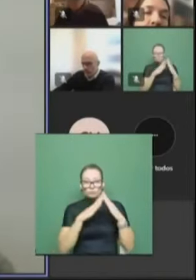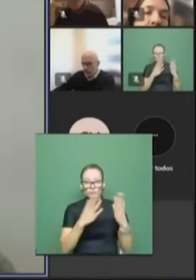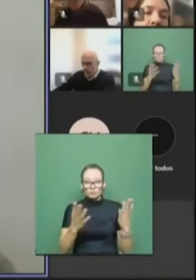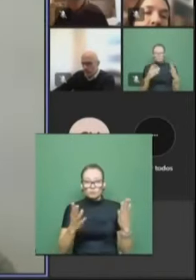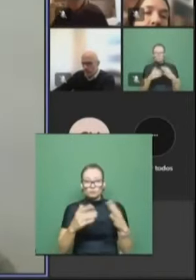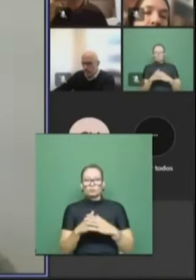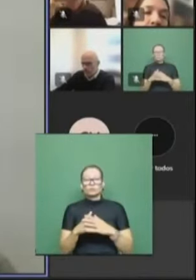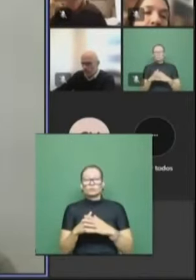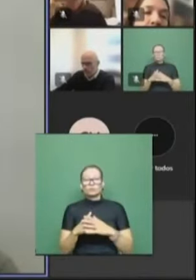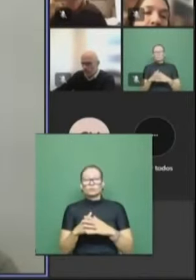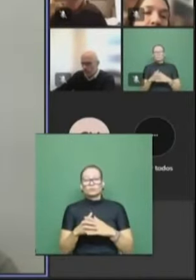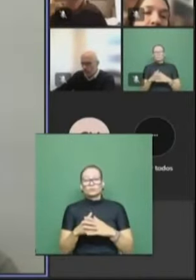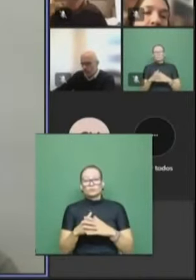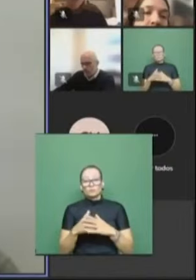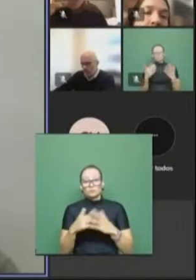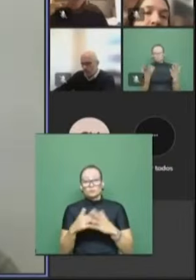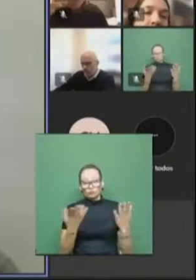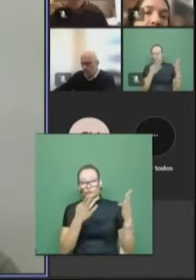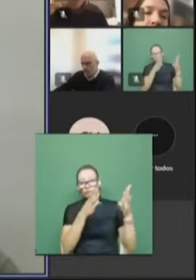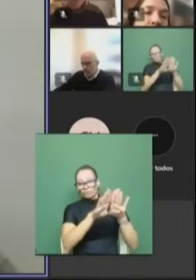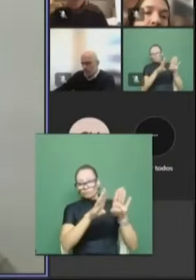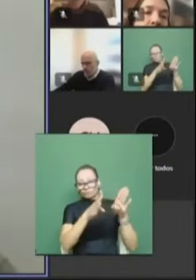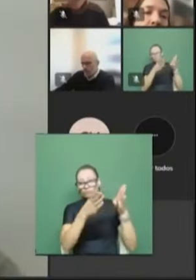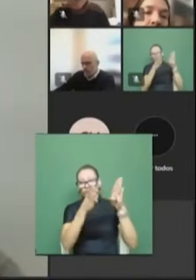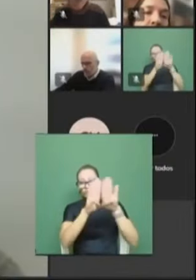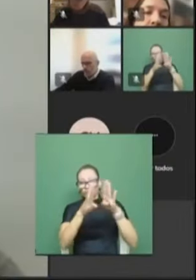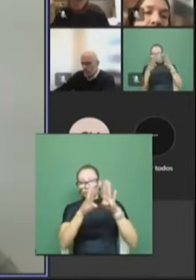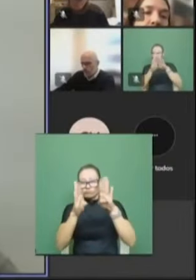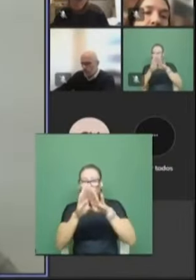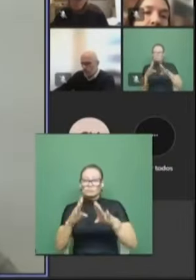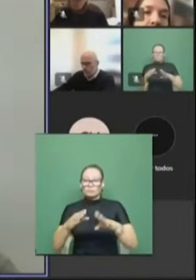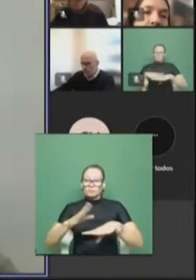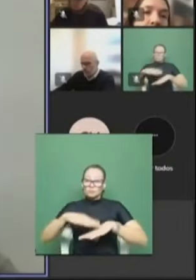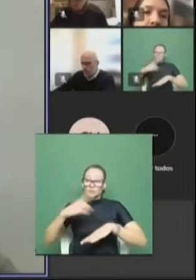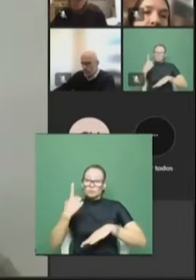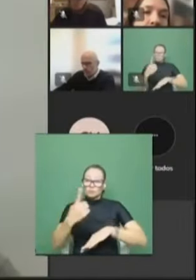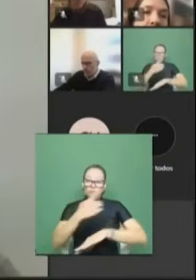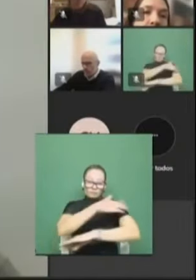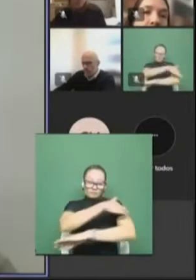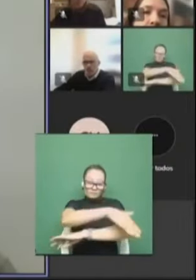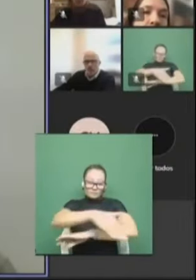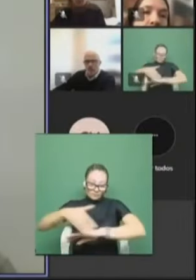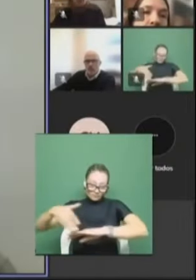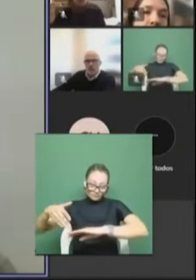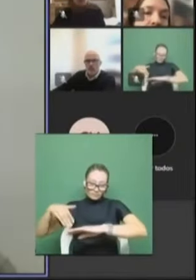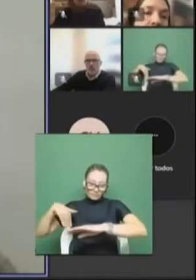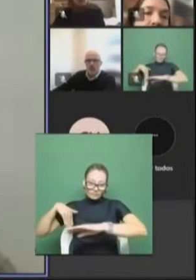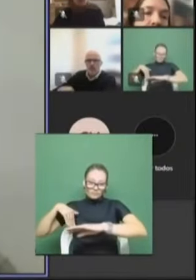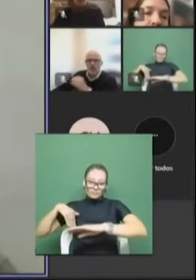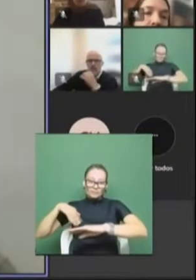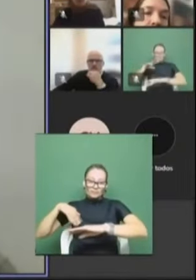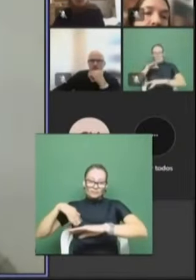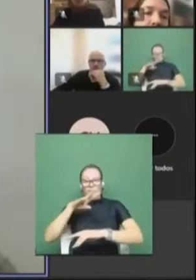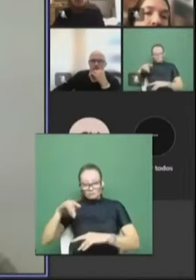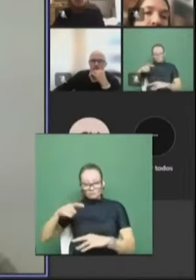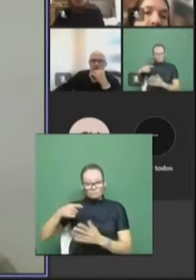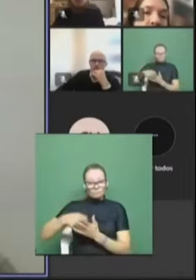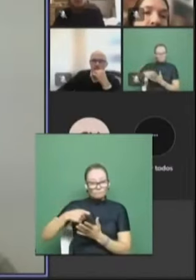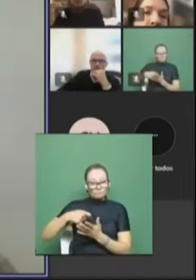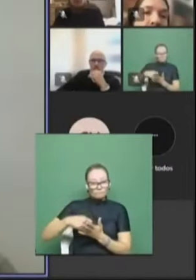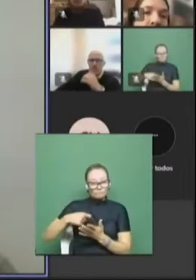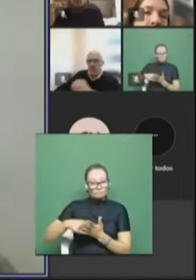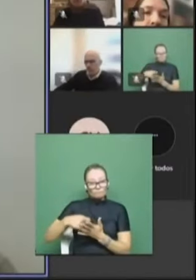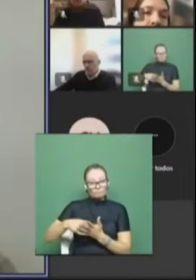em sendo fechado mais de uma quadra, vai obrigar aí uma